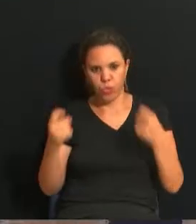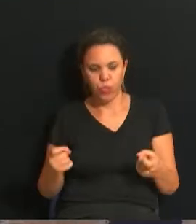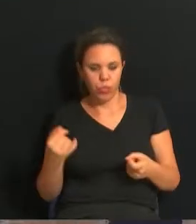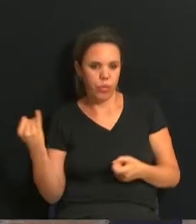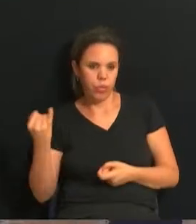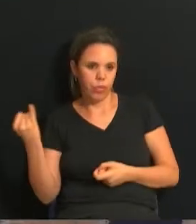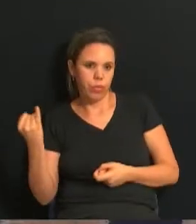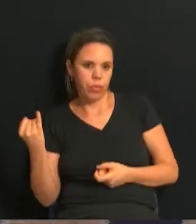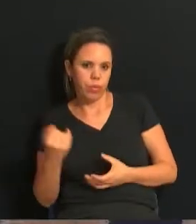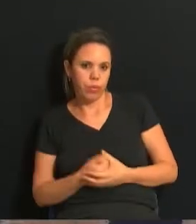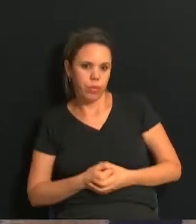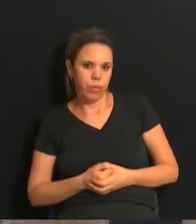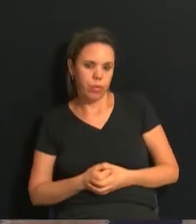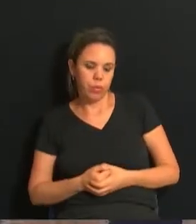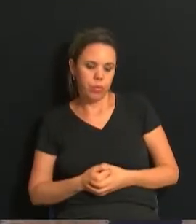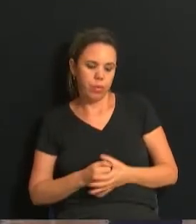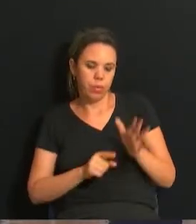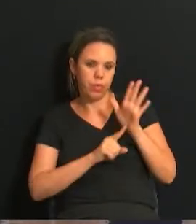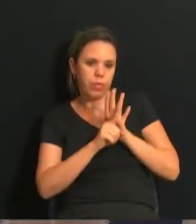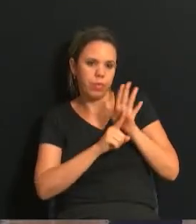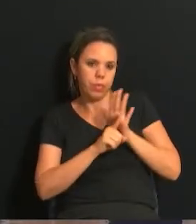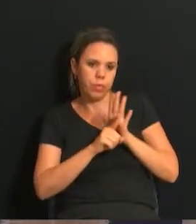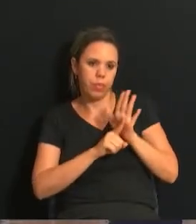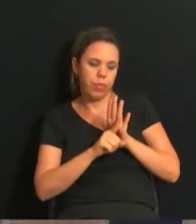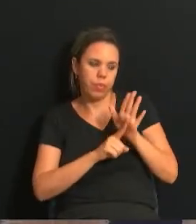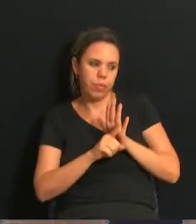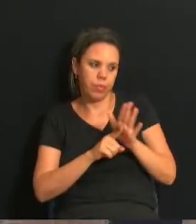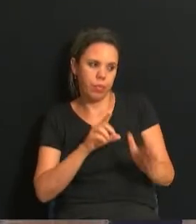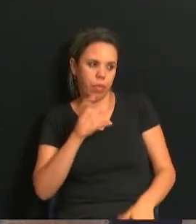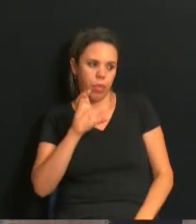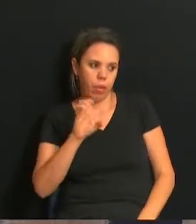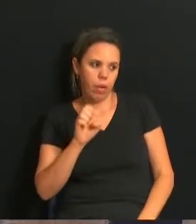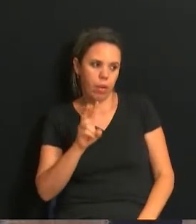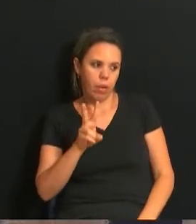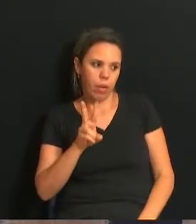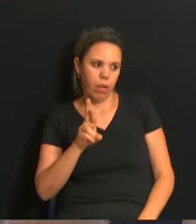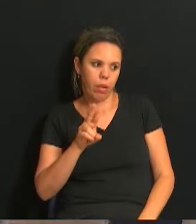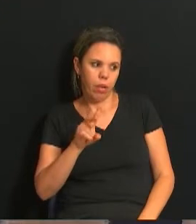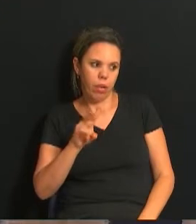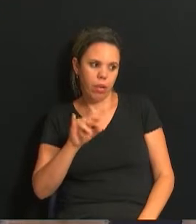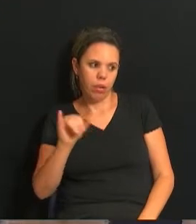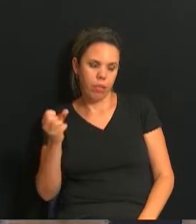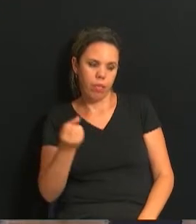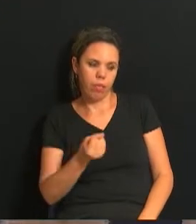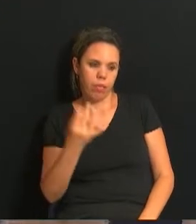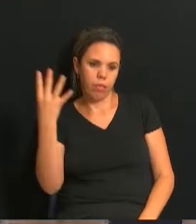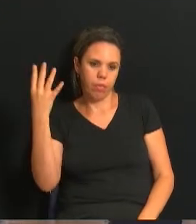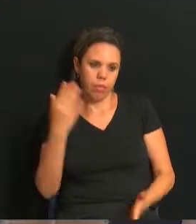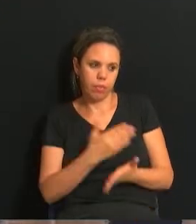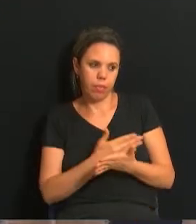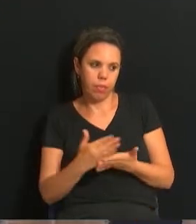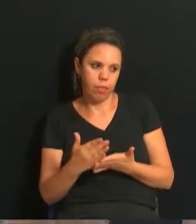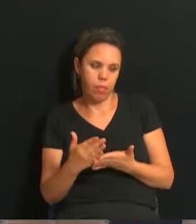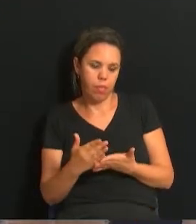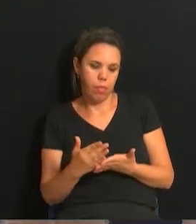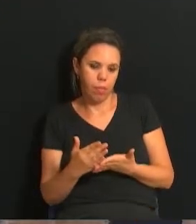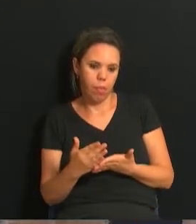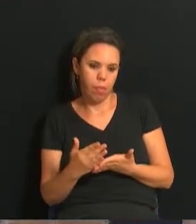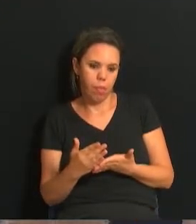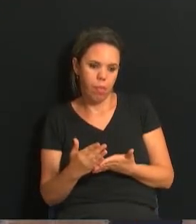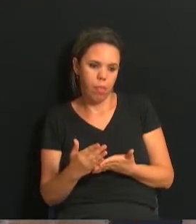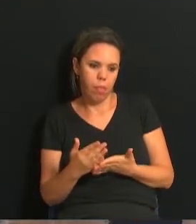importante também que os dados estatísticas do SERAV sejam quantificados desde o início, né?